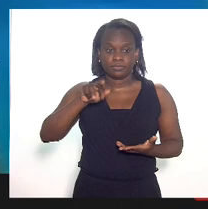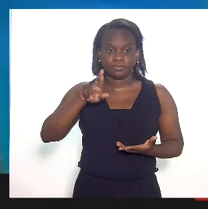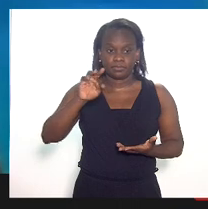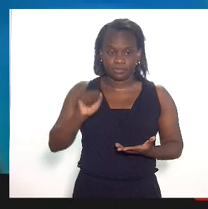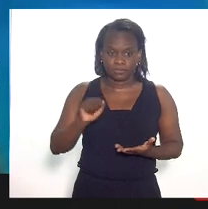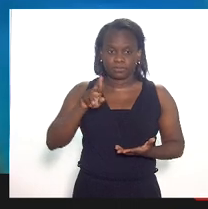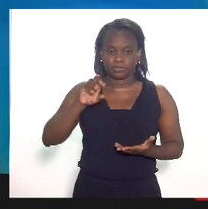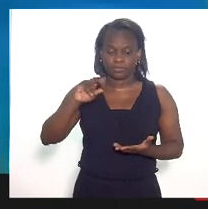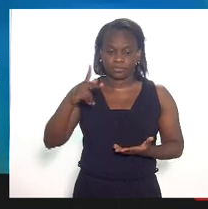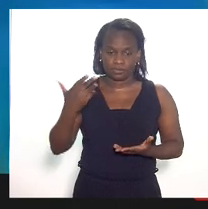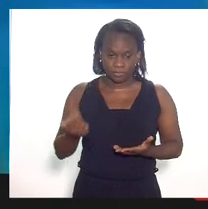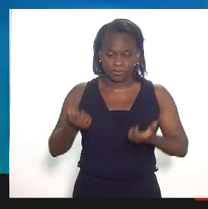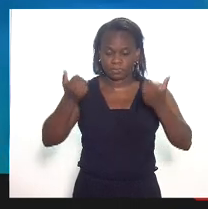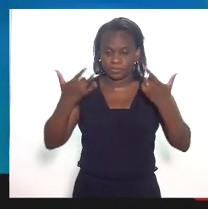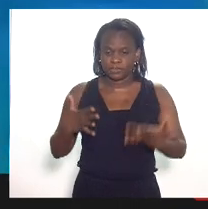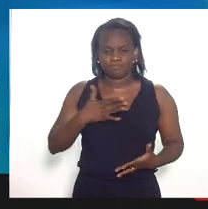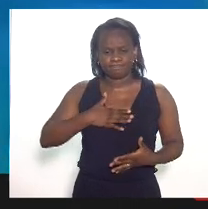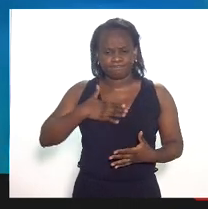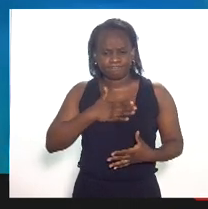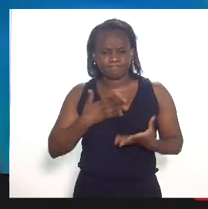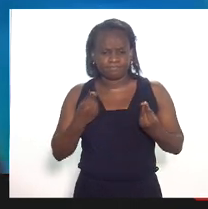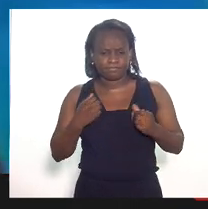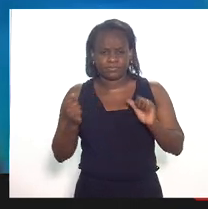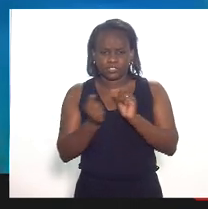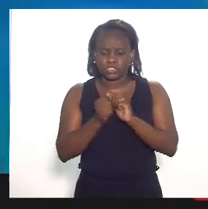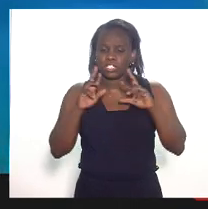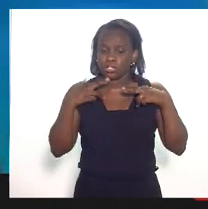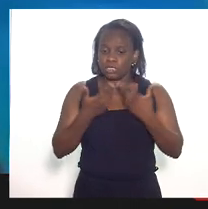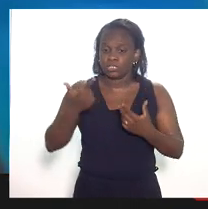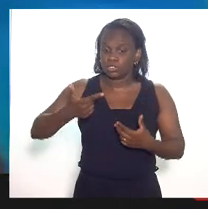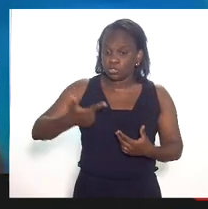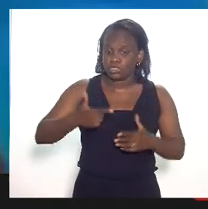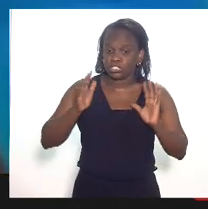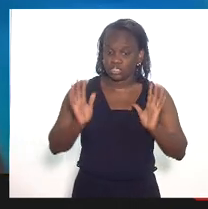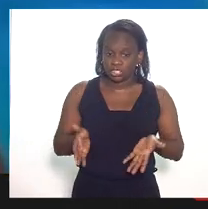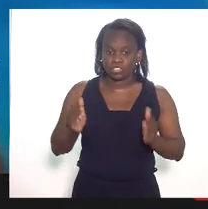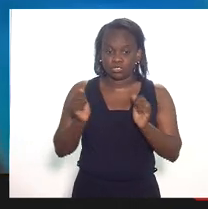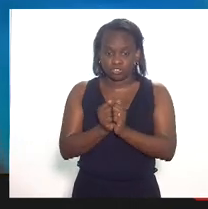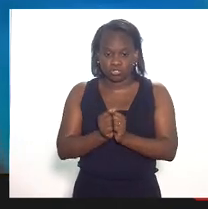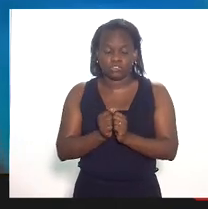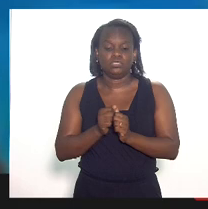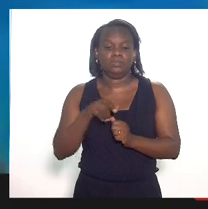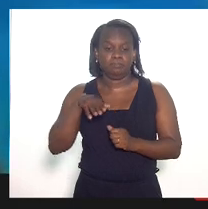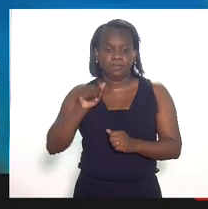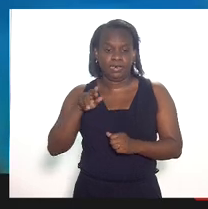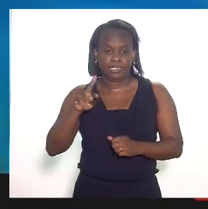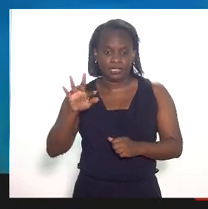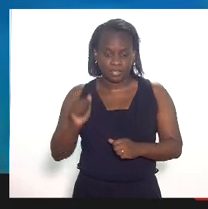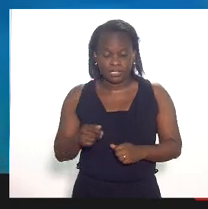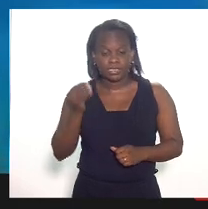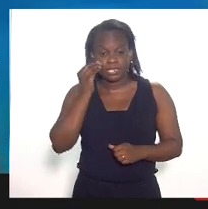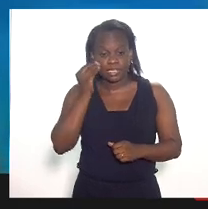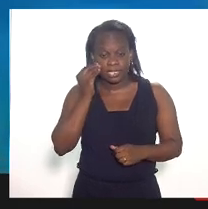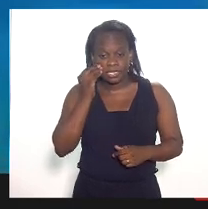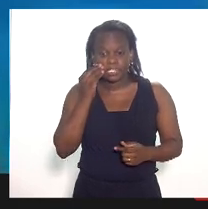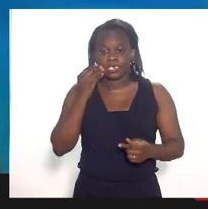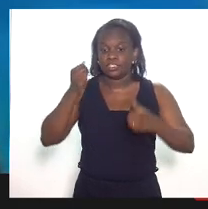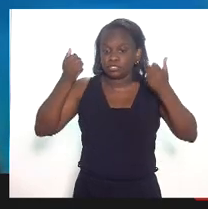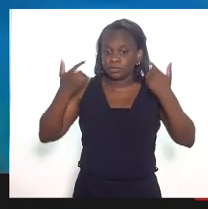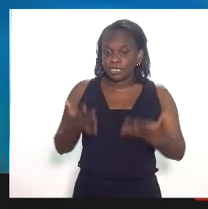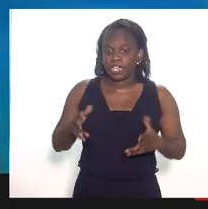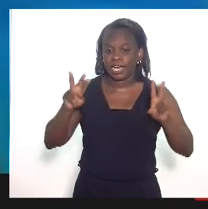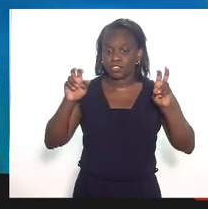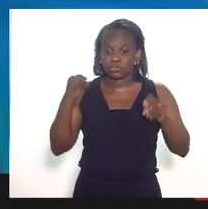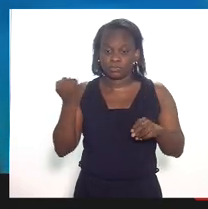um maior prazer nós estarmos juntos, temos feito já na segunda audiência que participamos junto com a deputada Marta Rocha, na tentativa de discutir um assunto importante do Rio de